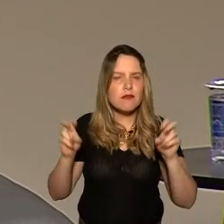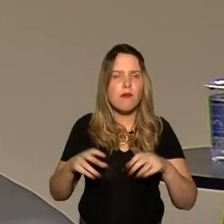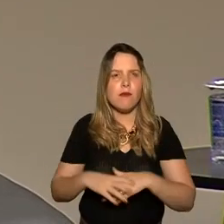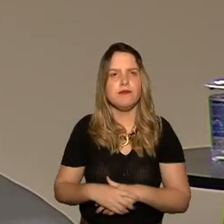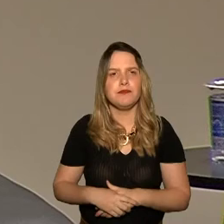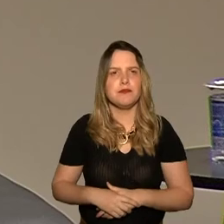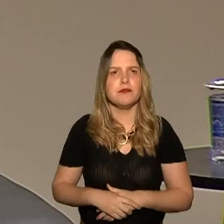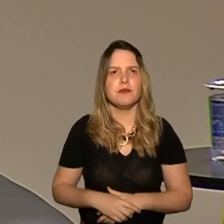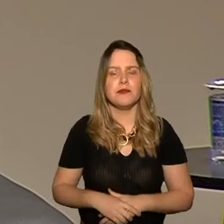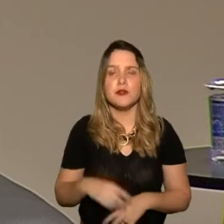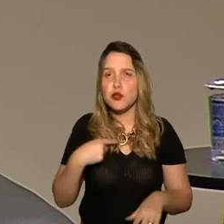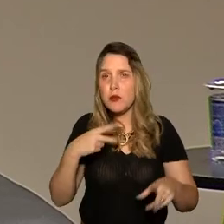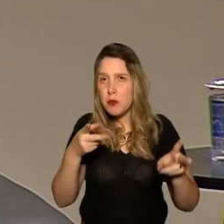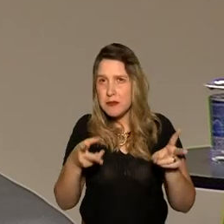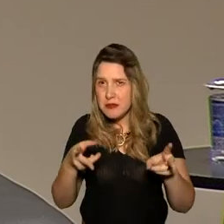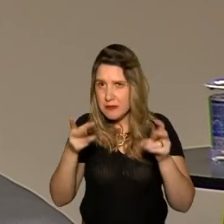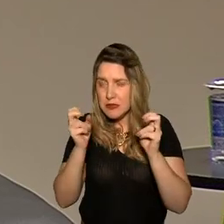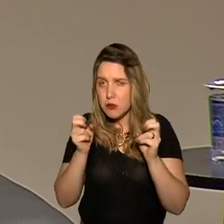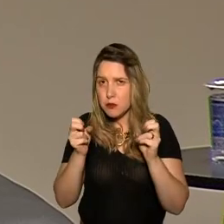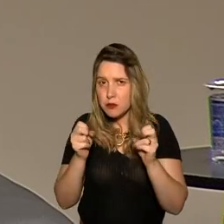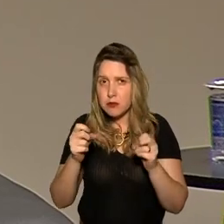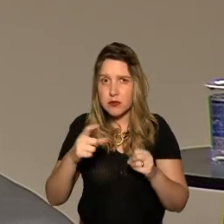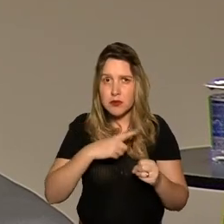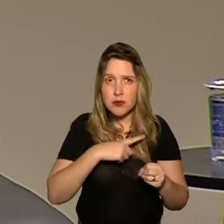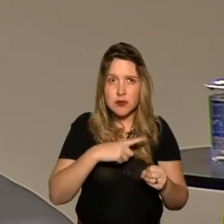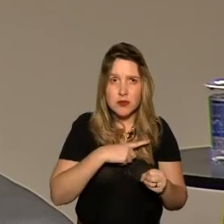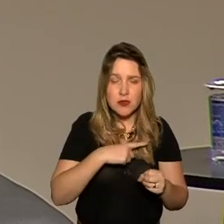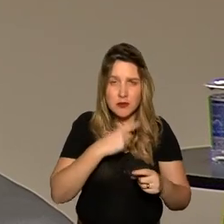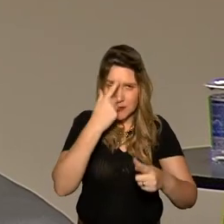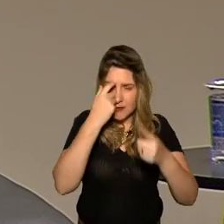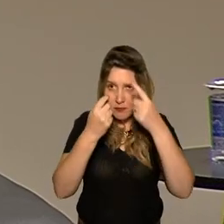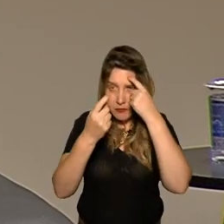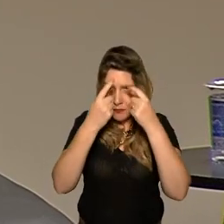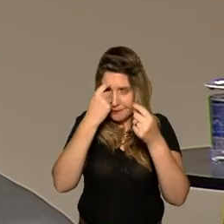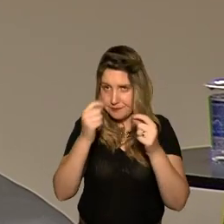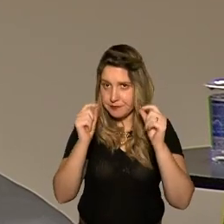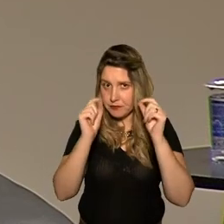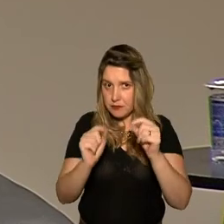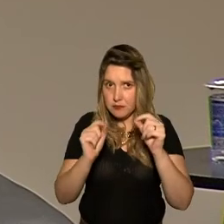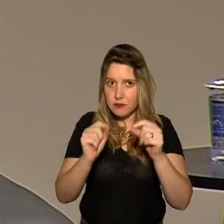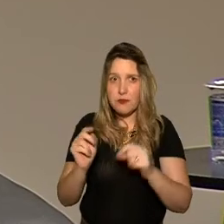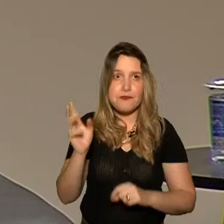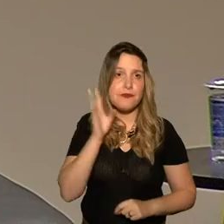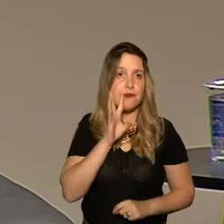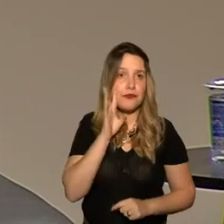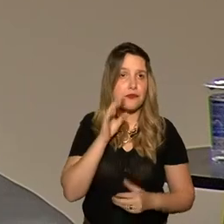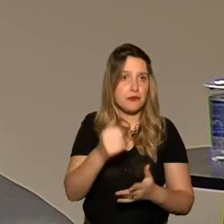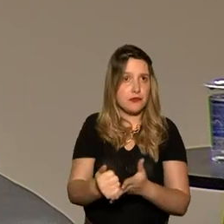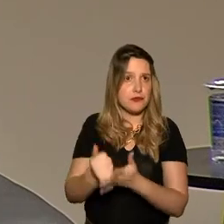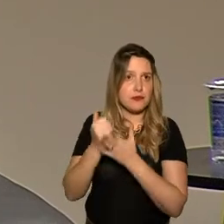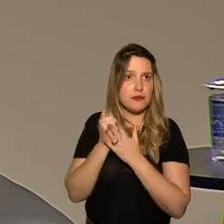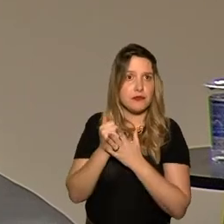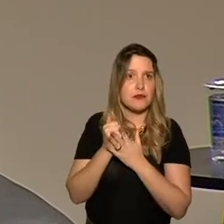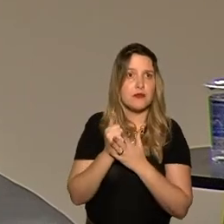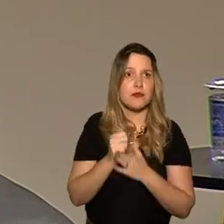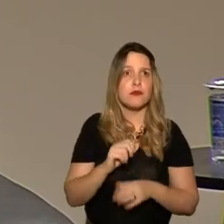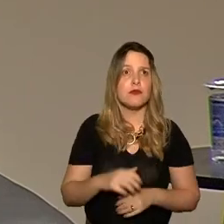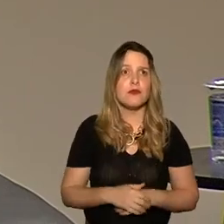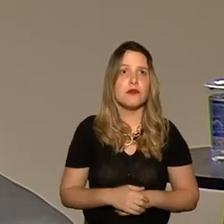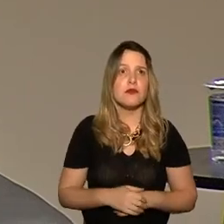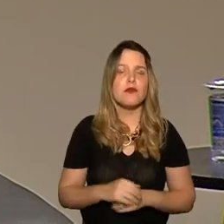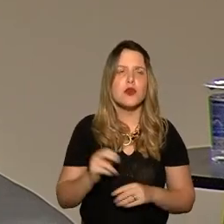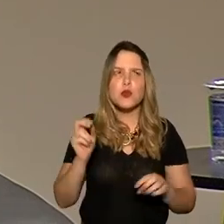de uma observação do músico livre o tratemberg quando ele se refere aos tangueiros e aos sambistas